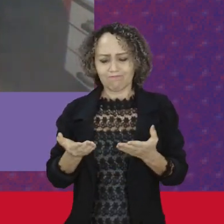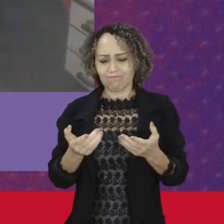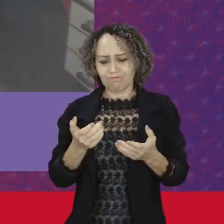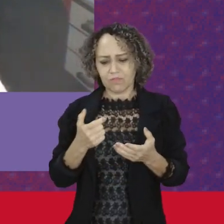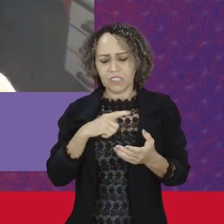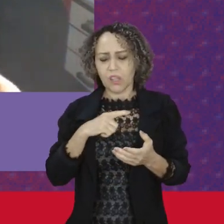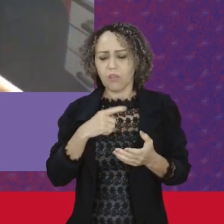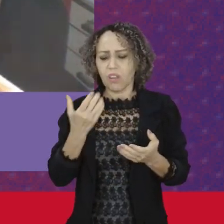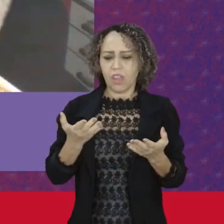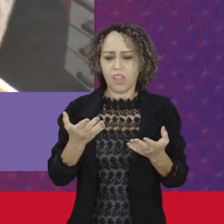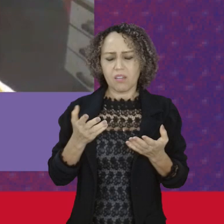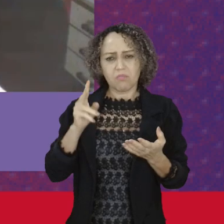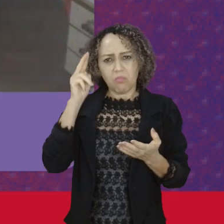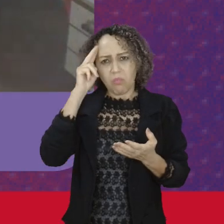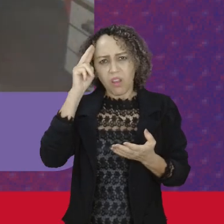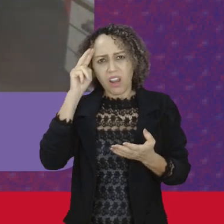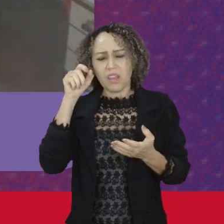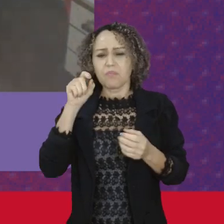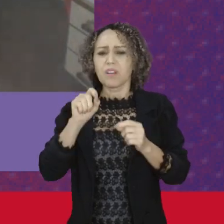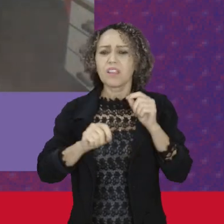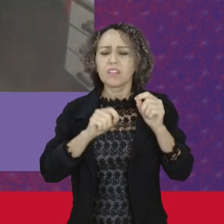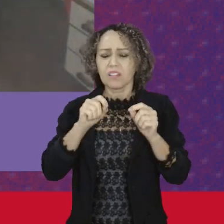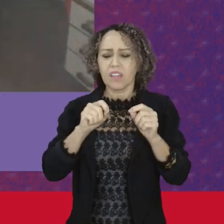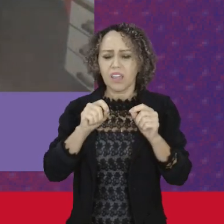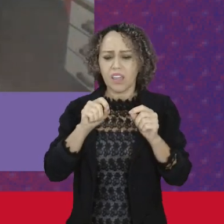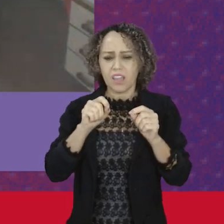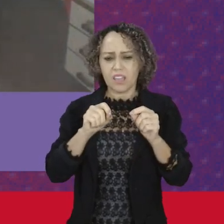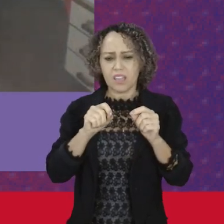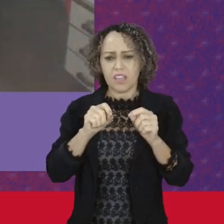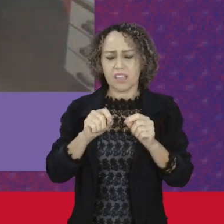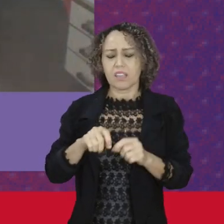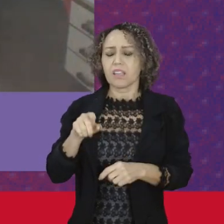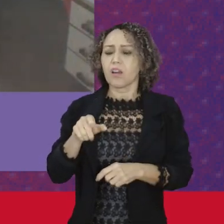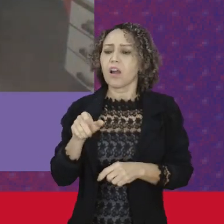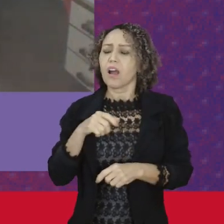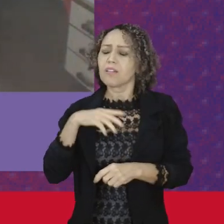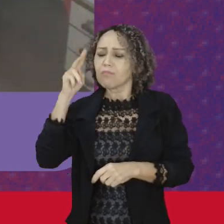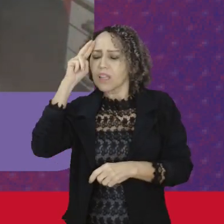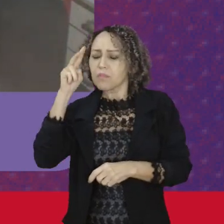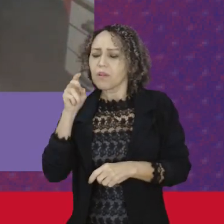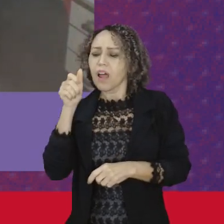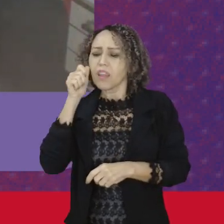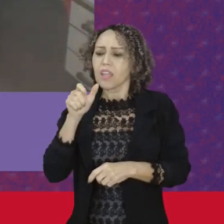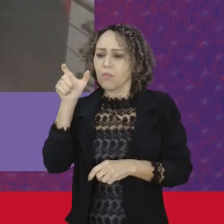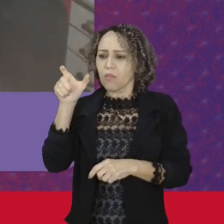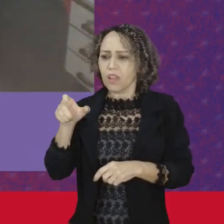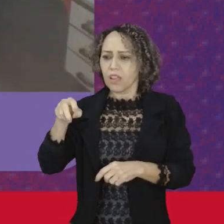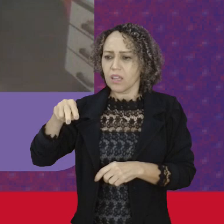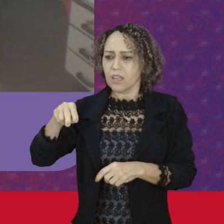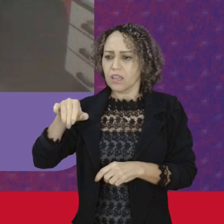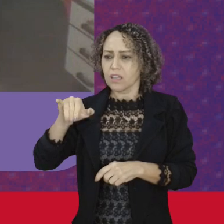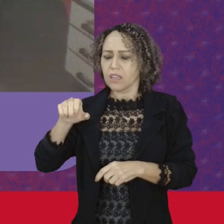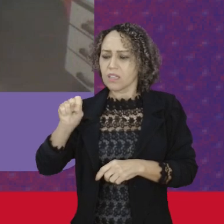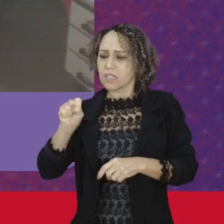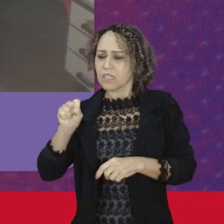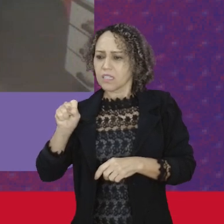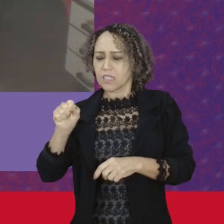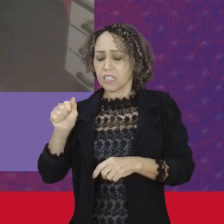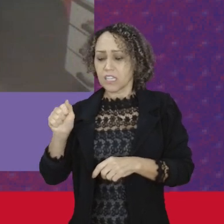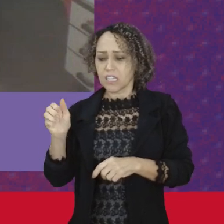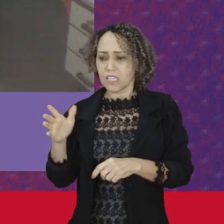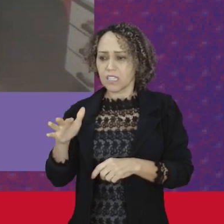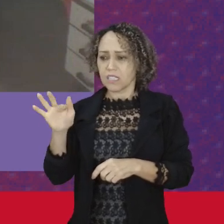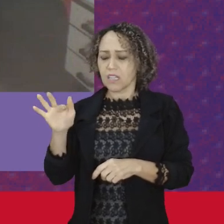aí, essa memória da Anísia Floresta. Então, acho que isso é importante. É uma mulher